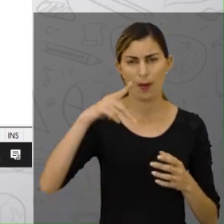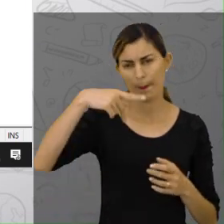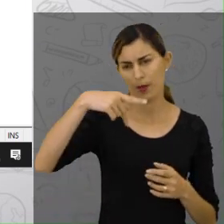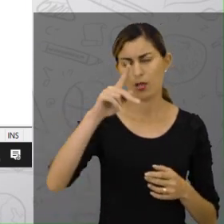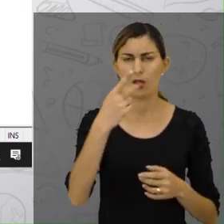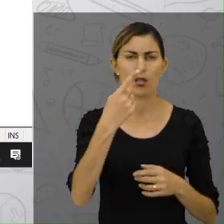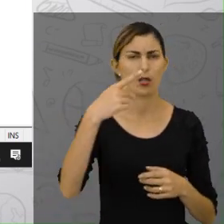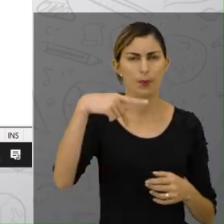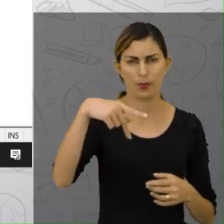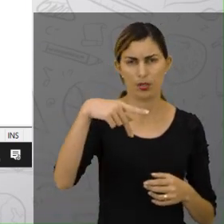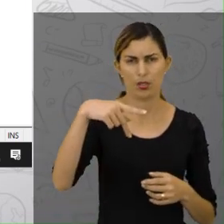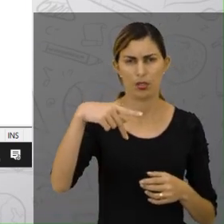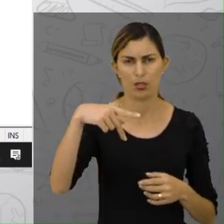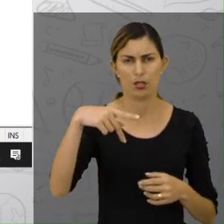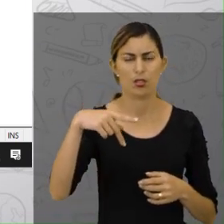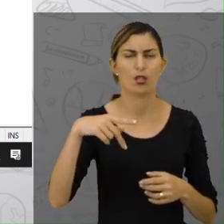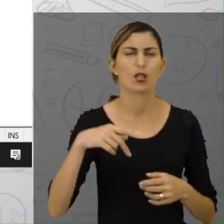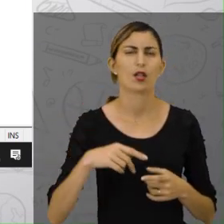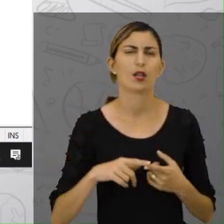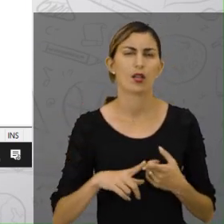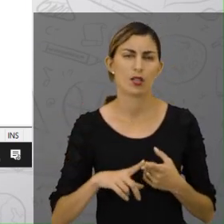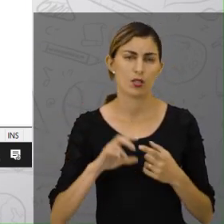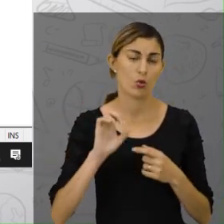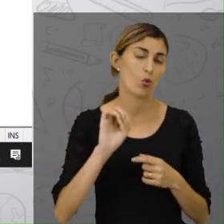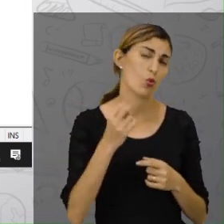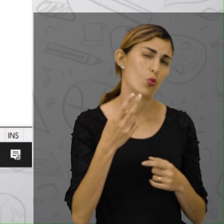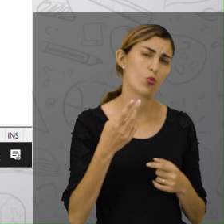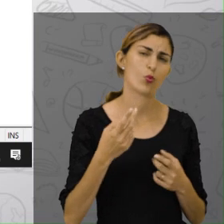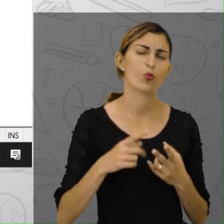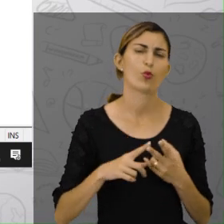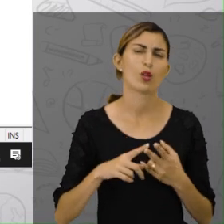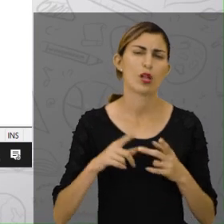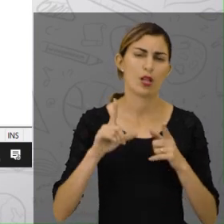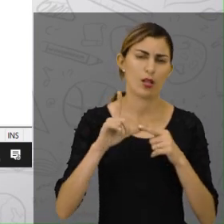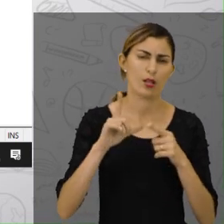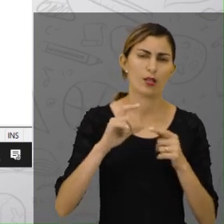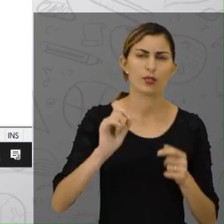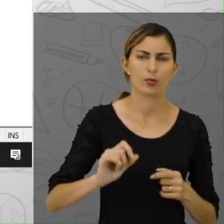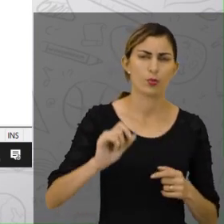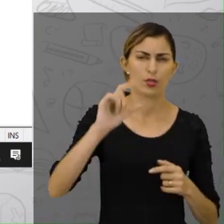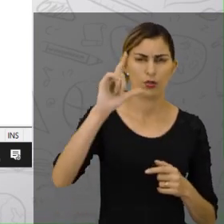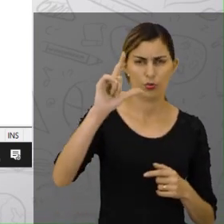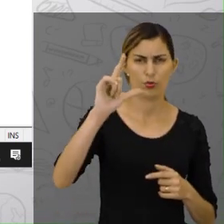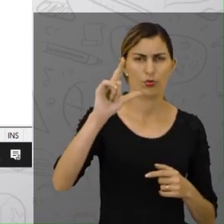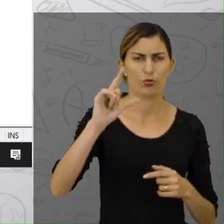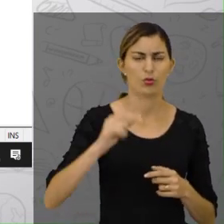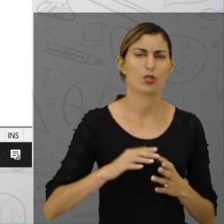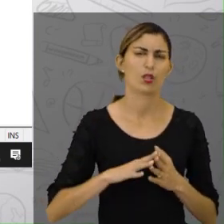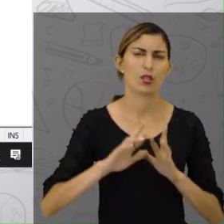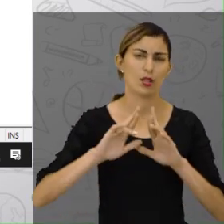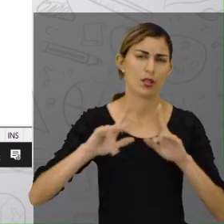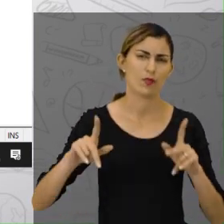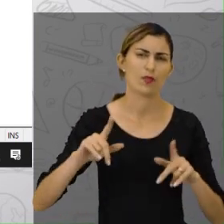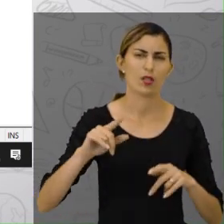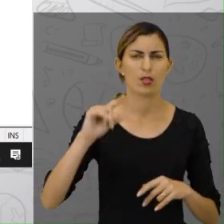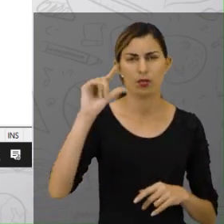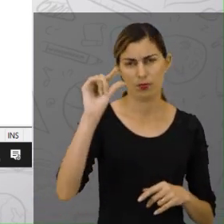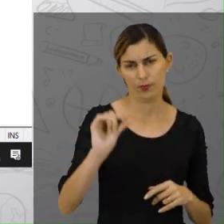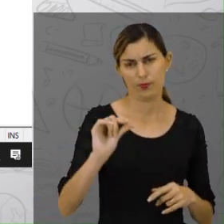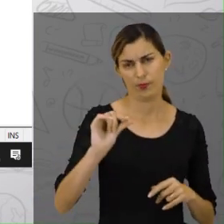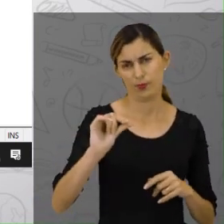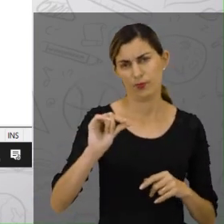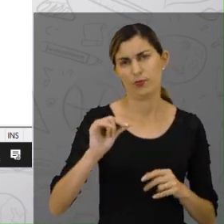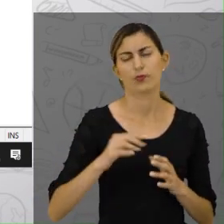O PHP é case sensitive, ou seja, a letra maiúscula difere da